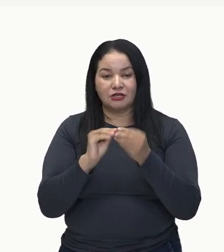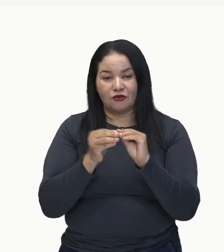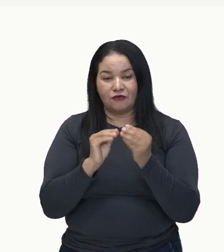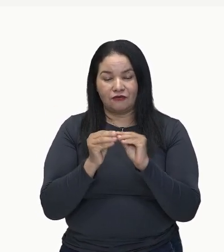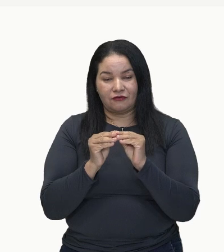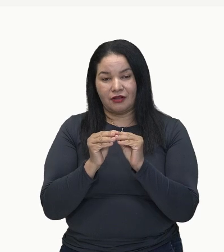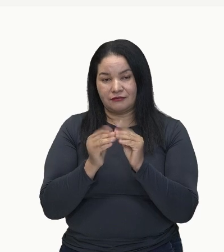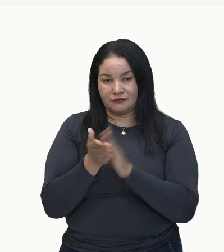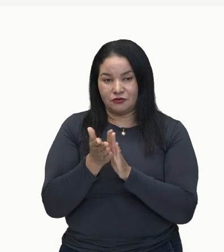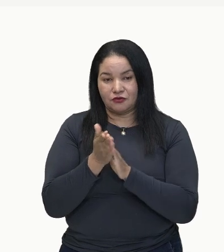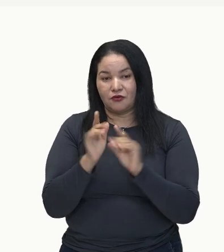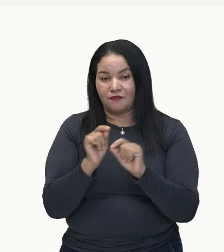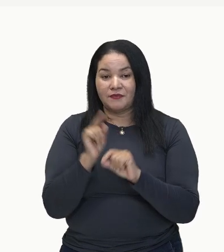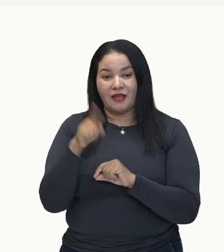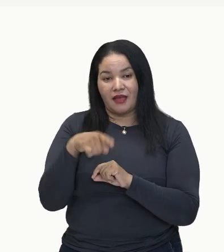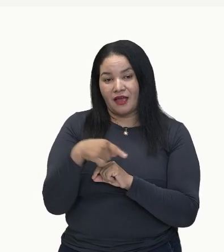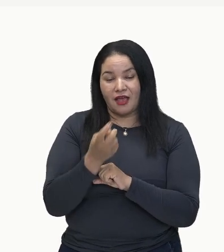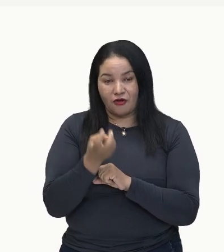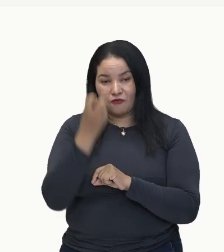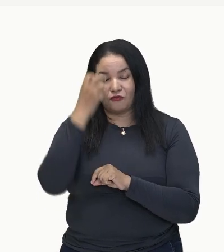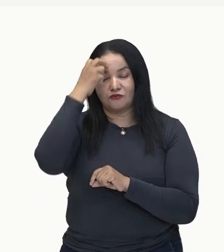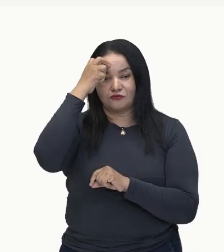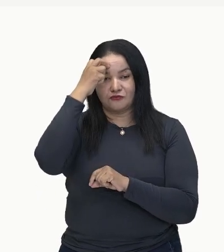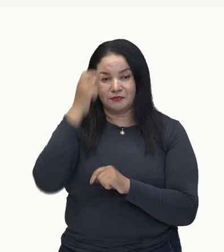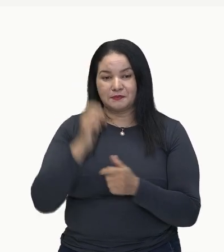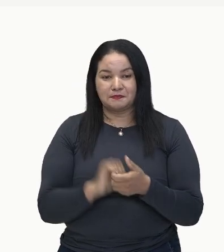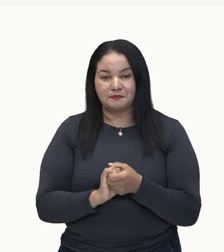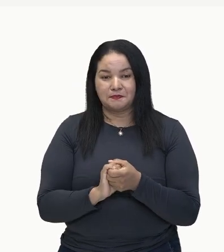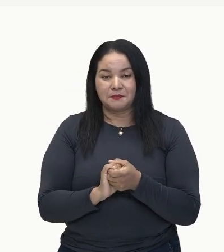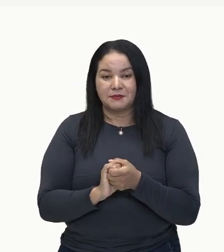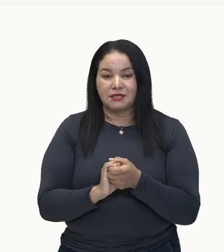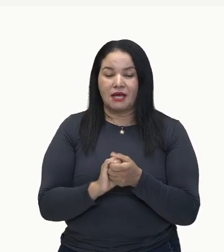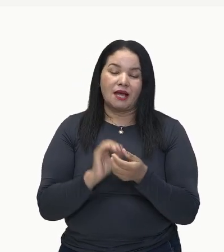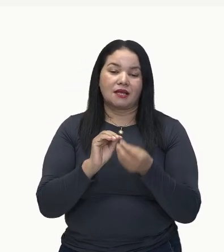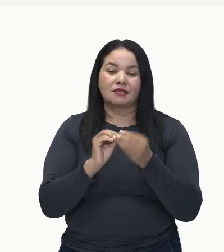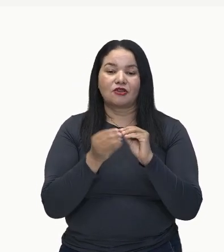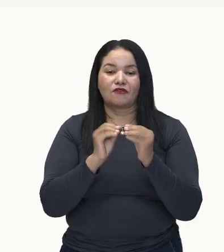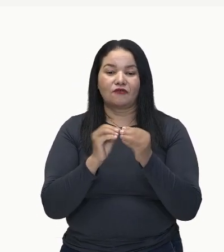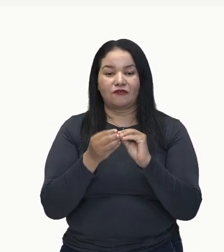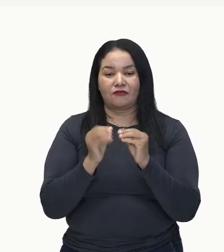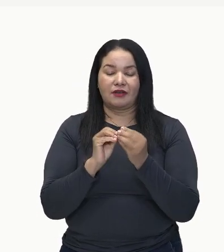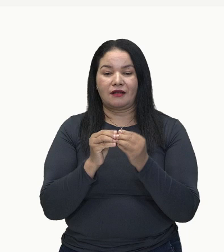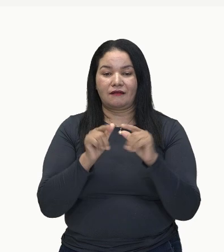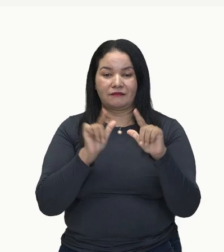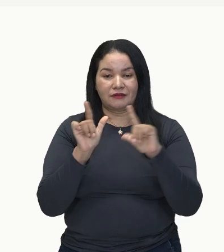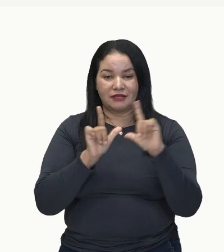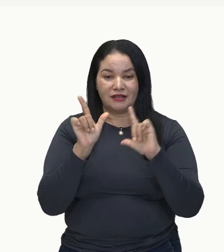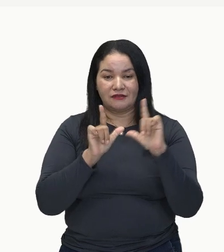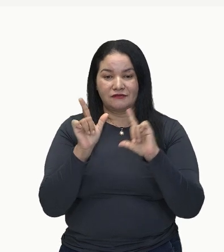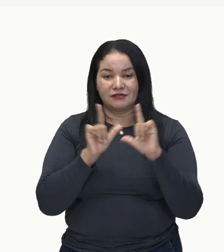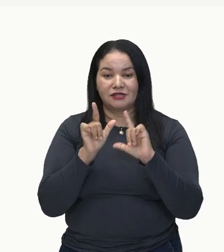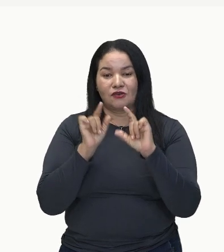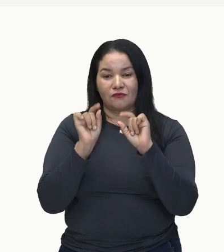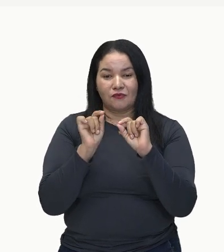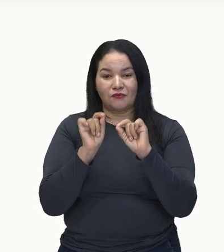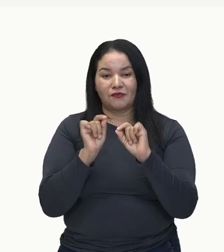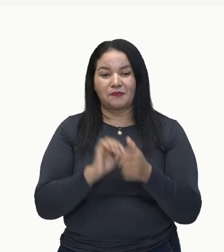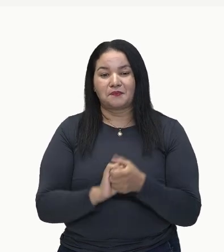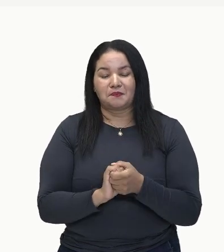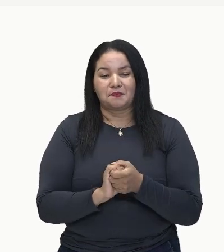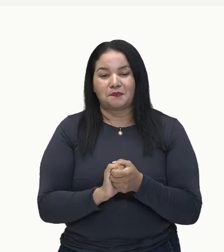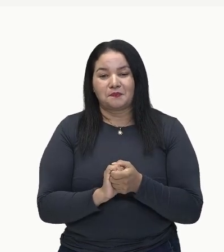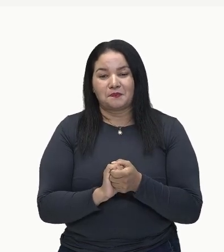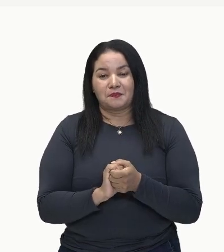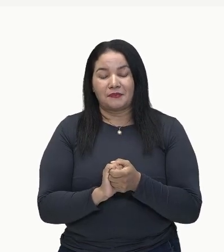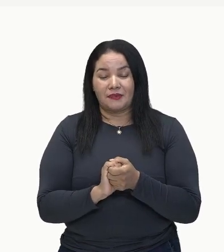cultura, segundo o texto aqui. Ó. Novela de televisão aliena, pergunta aqui o